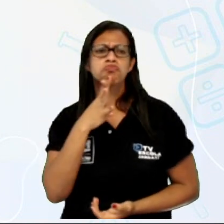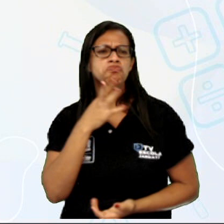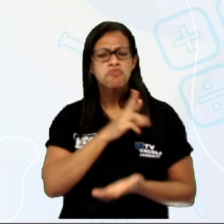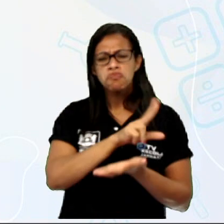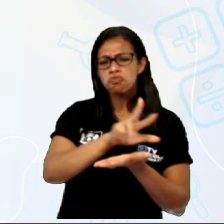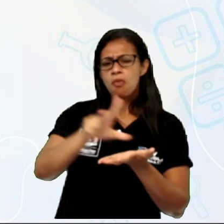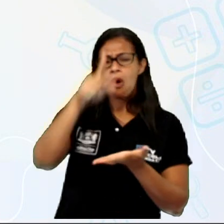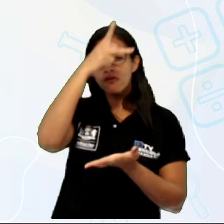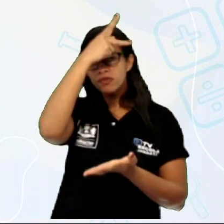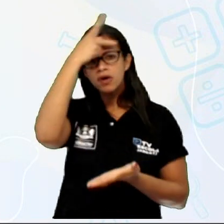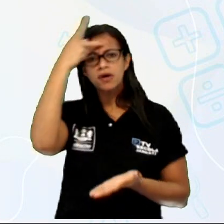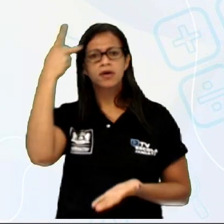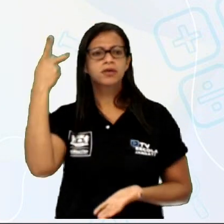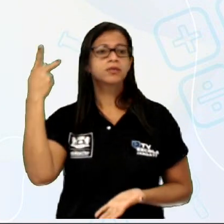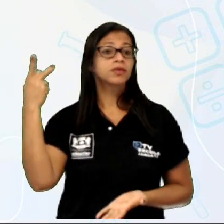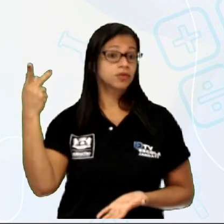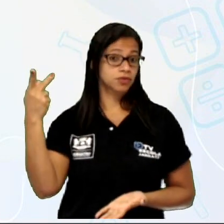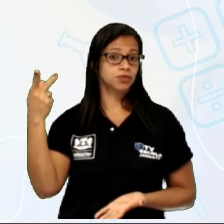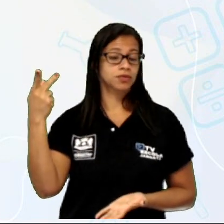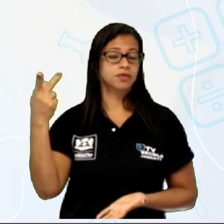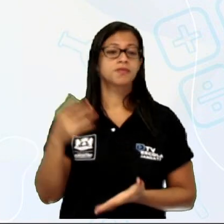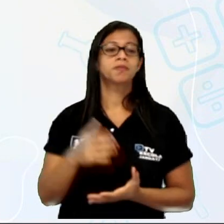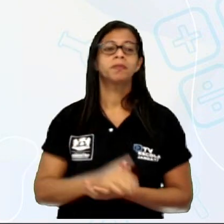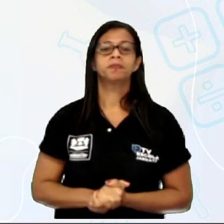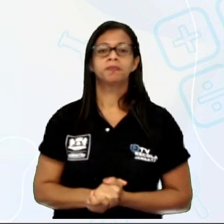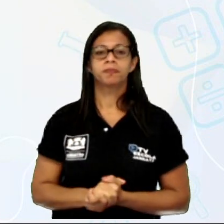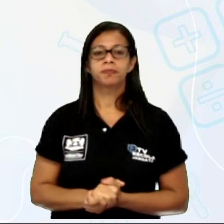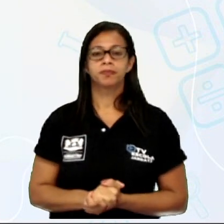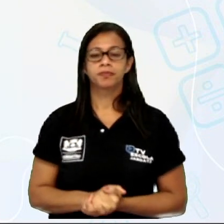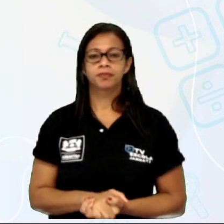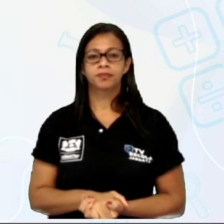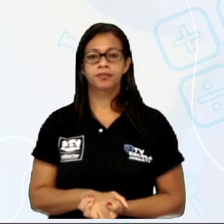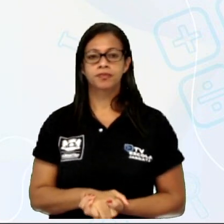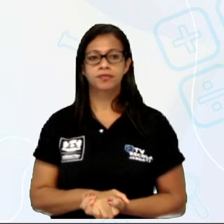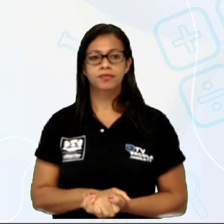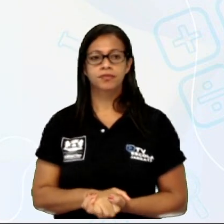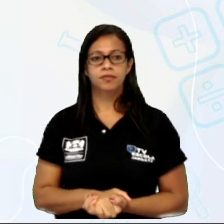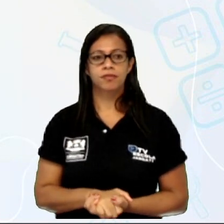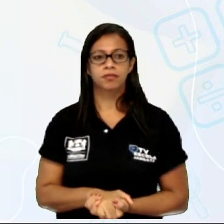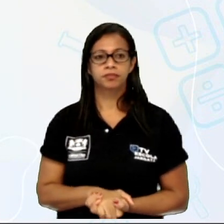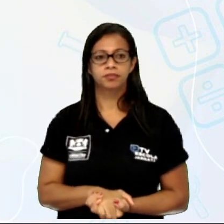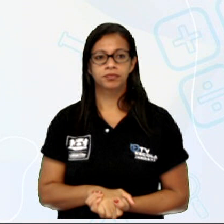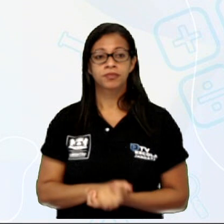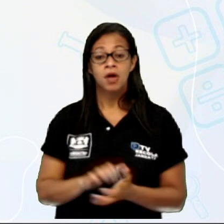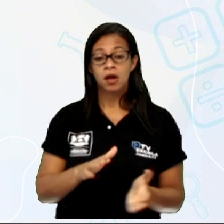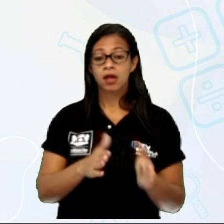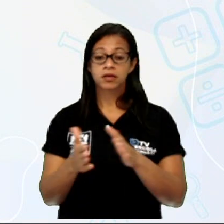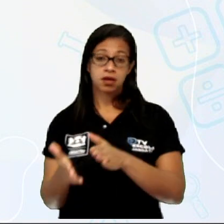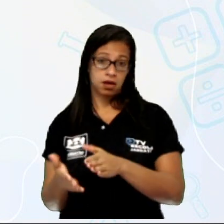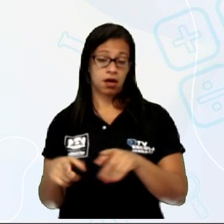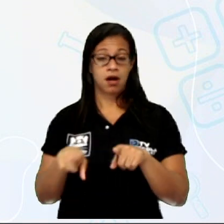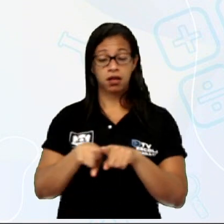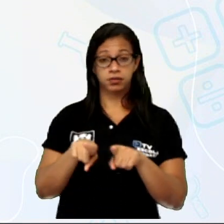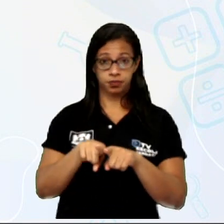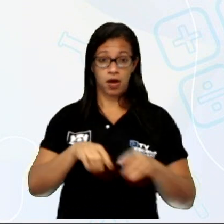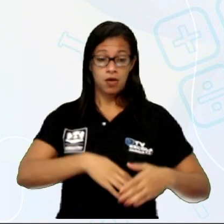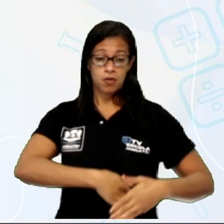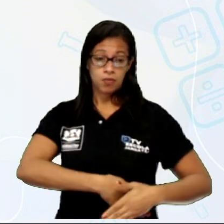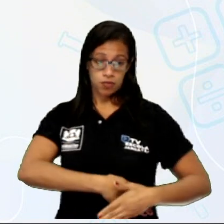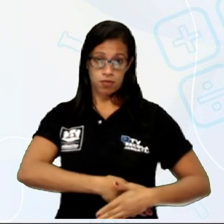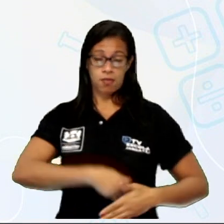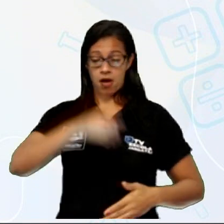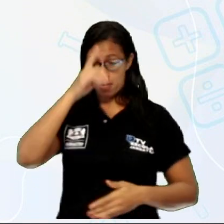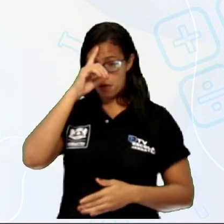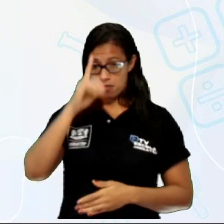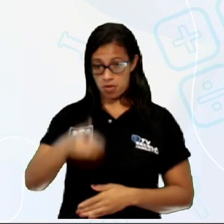Revolução, ganhando assim grande popularidade. Nessa fase também, ele comandava o exército, nomeava membros da